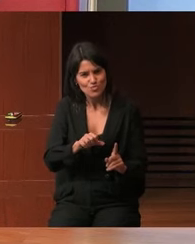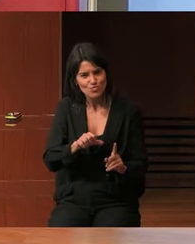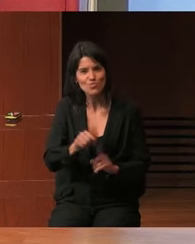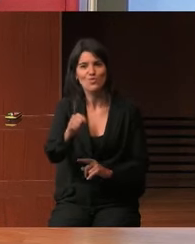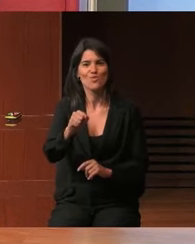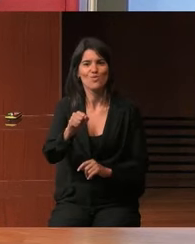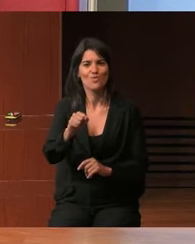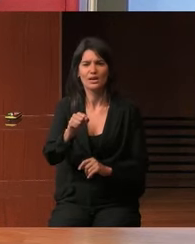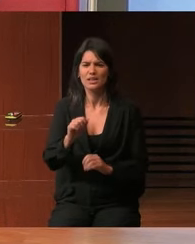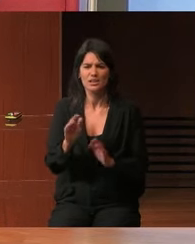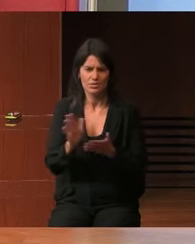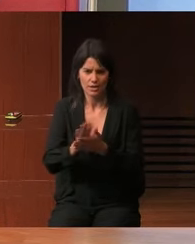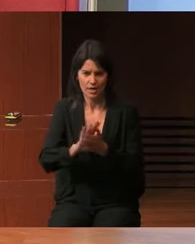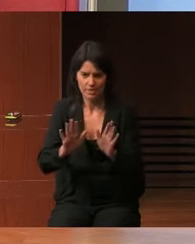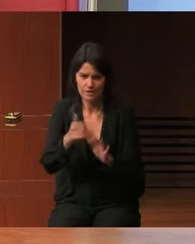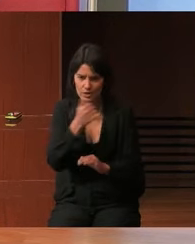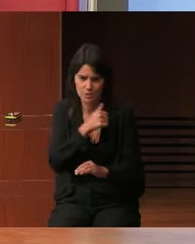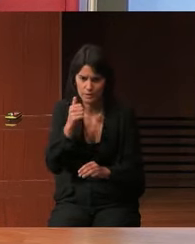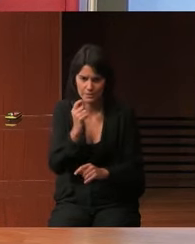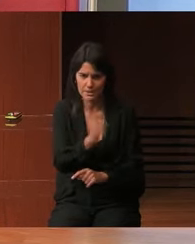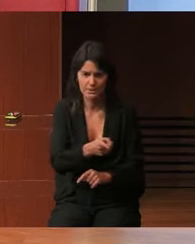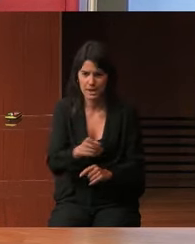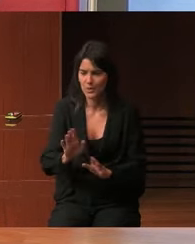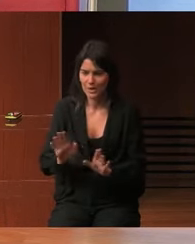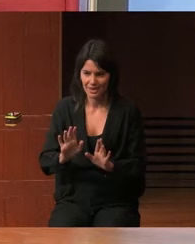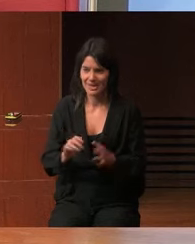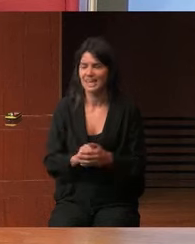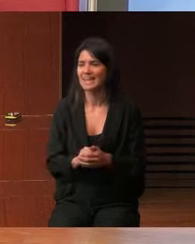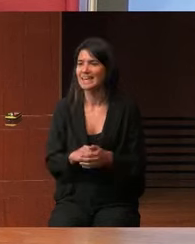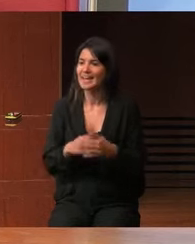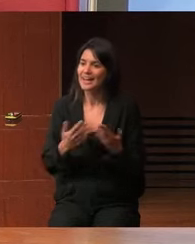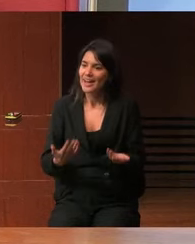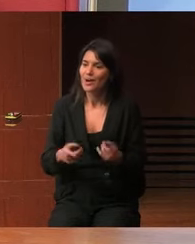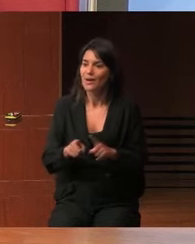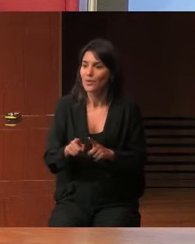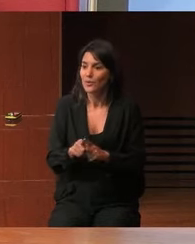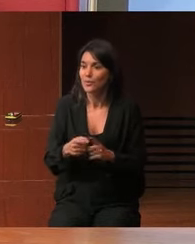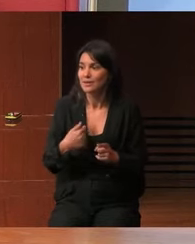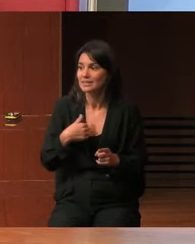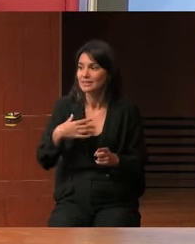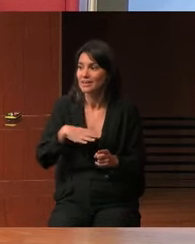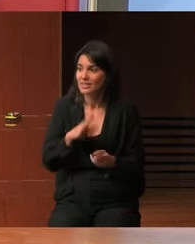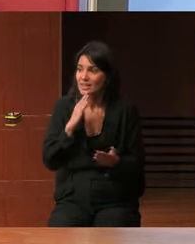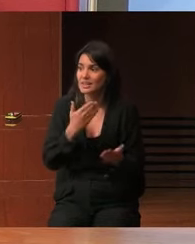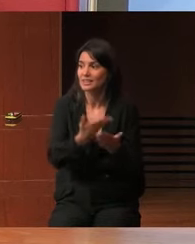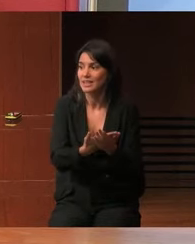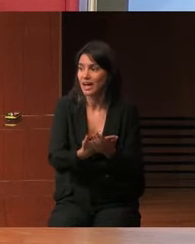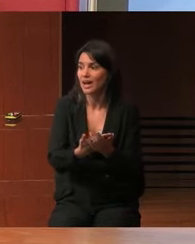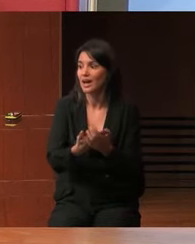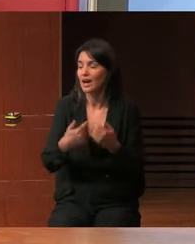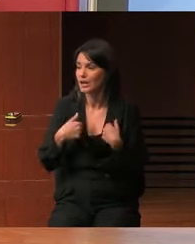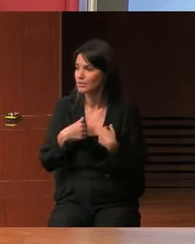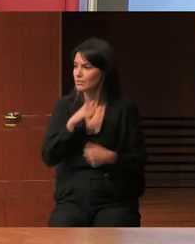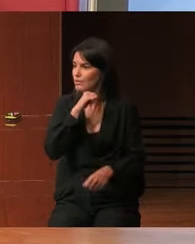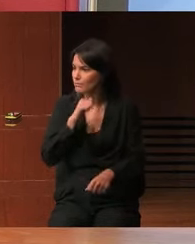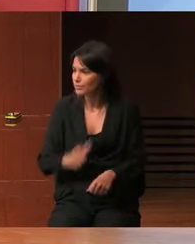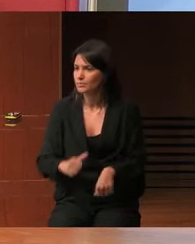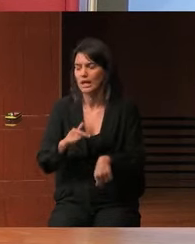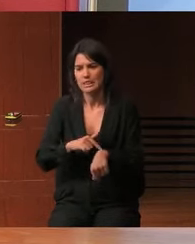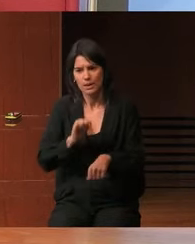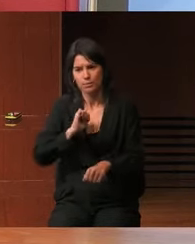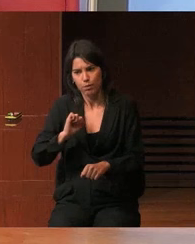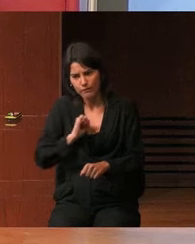do sofrimento, não tem nada com isso. Tem a ver com eu querer muito algo e eu estar disposto a perder muito do meu